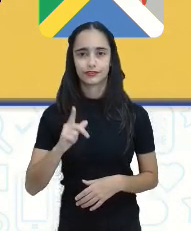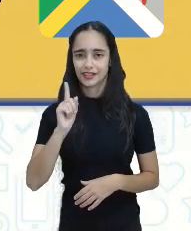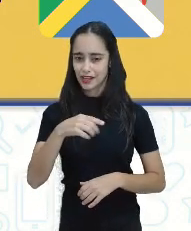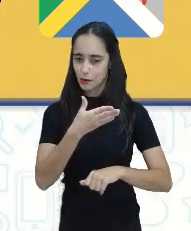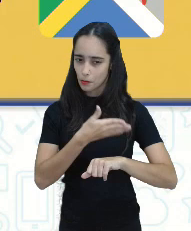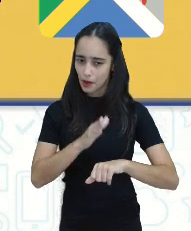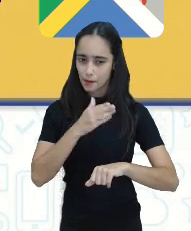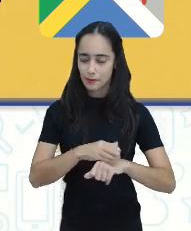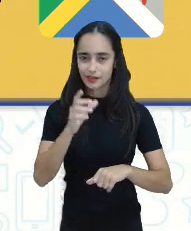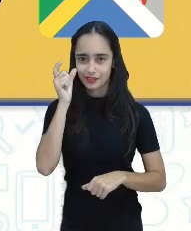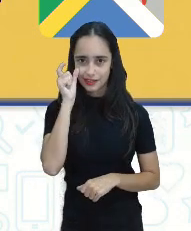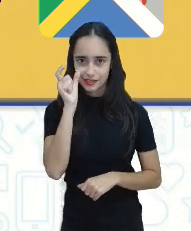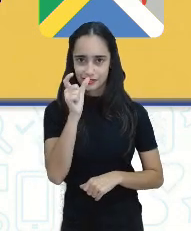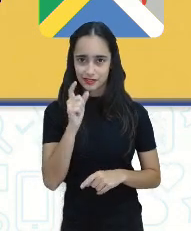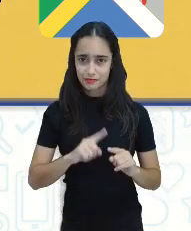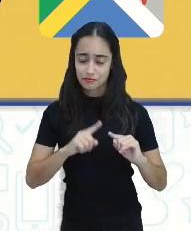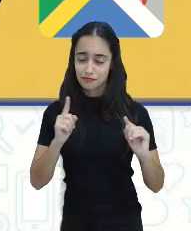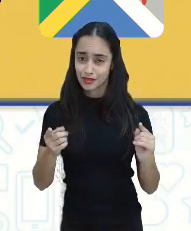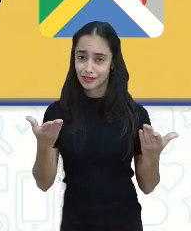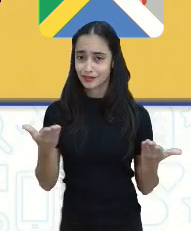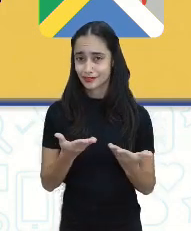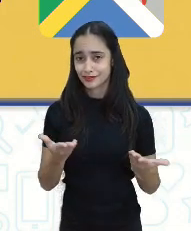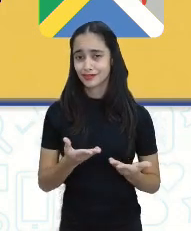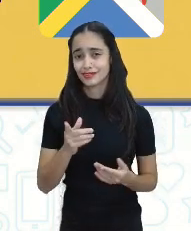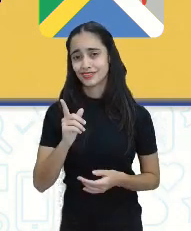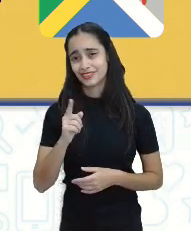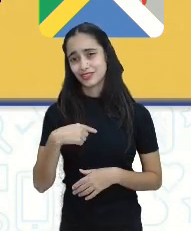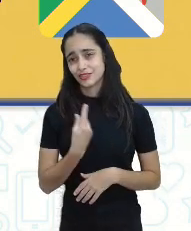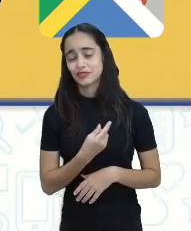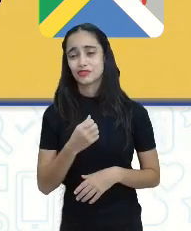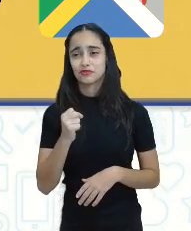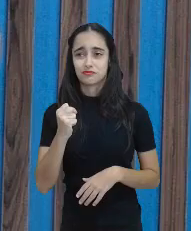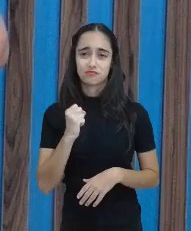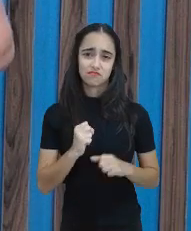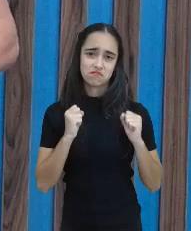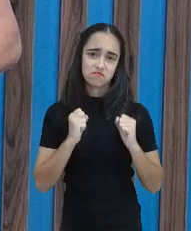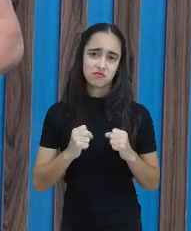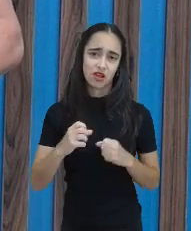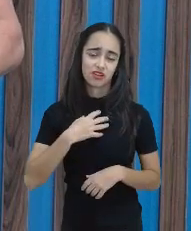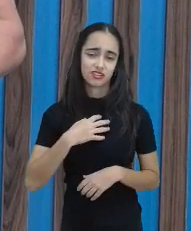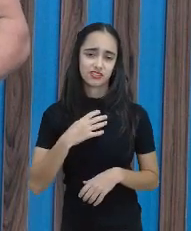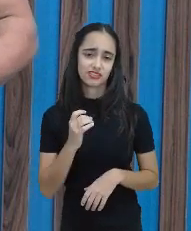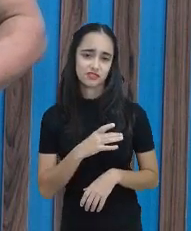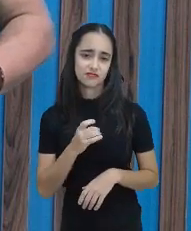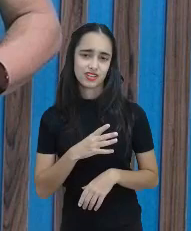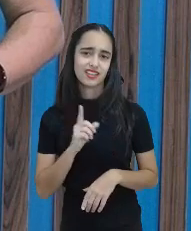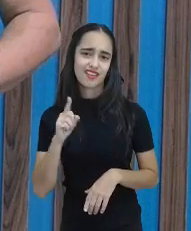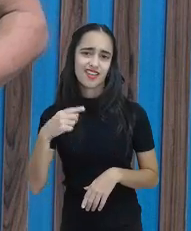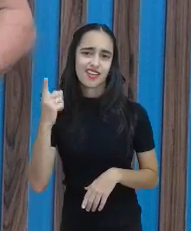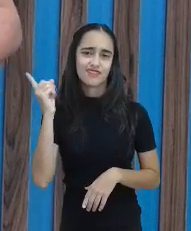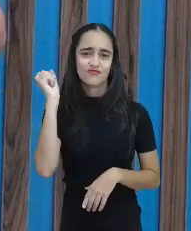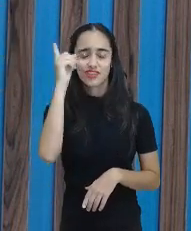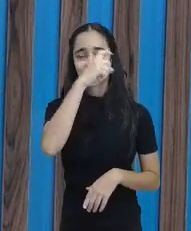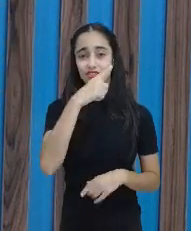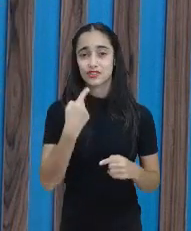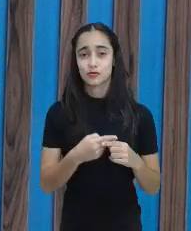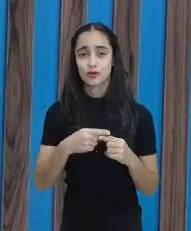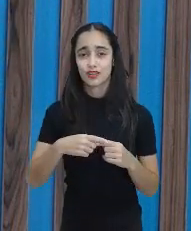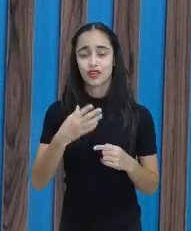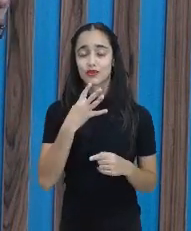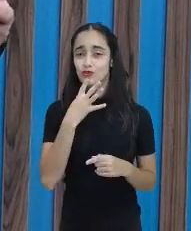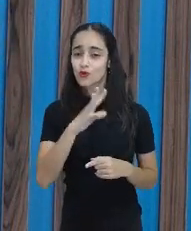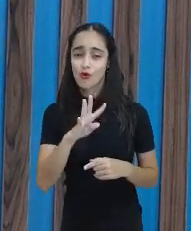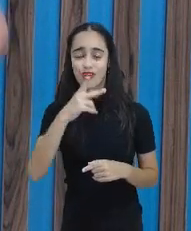hoje fique com medo, né? de quem vai oferecer carona sem conhecer a pessoa. Não é difícil. Então, tem certas situações